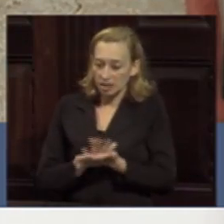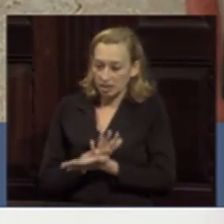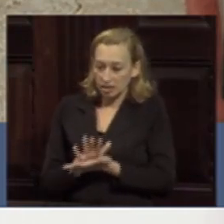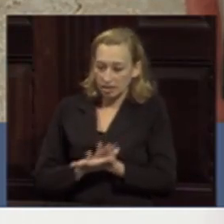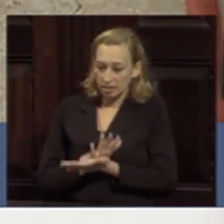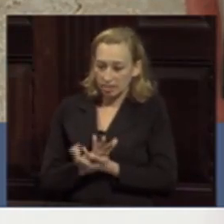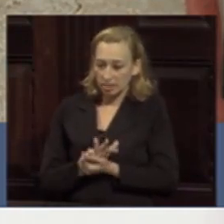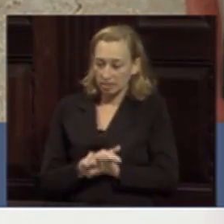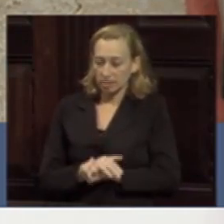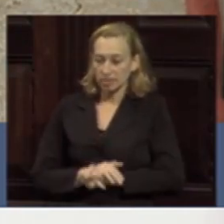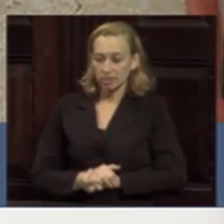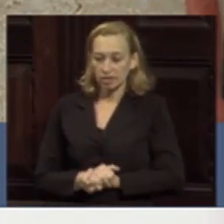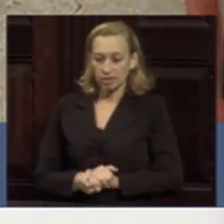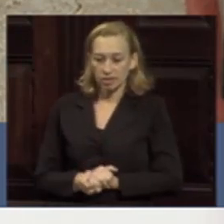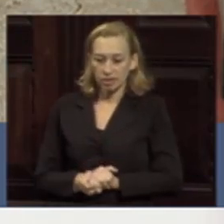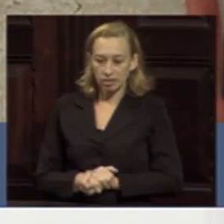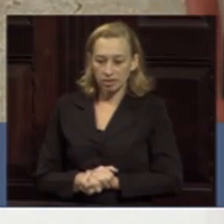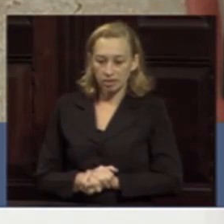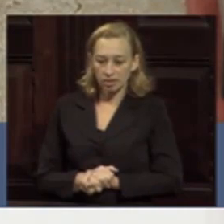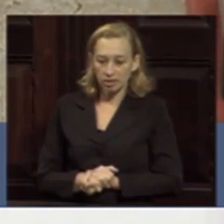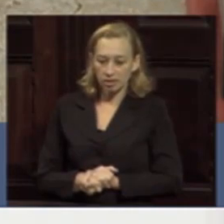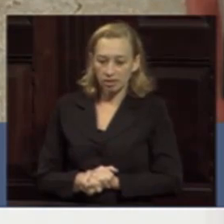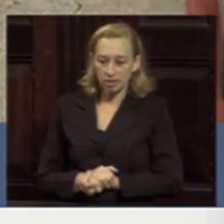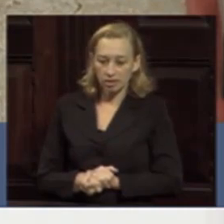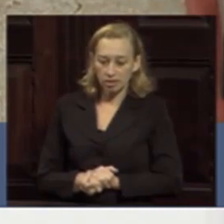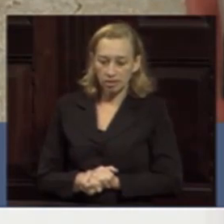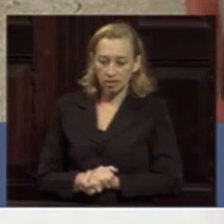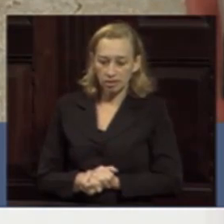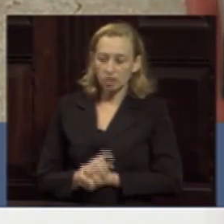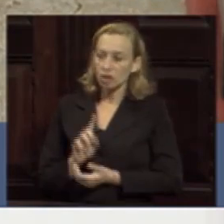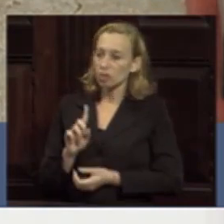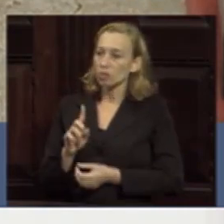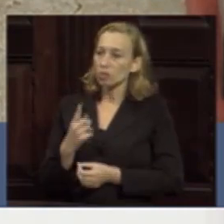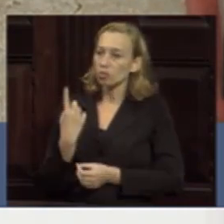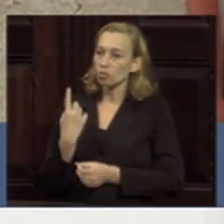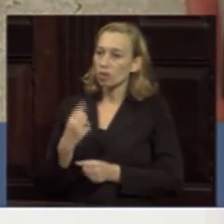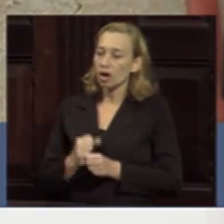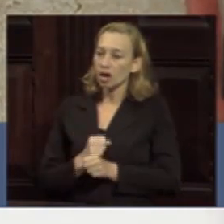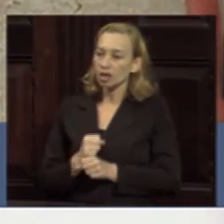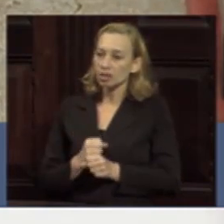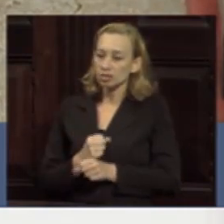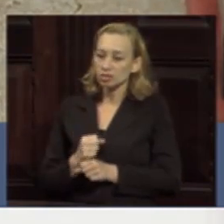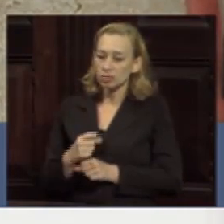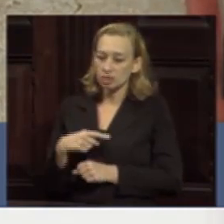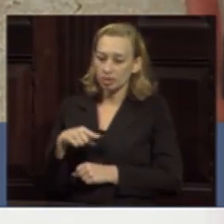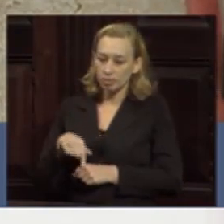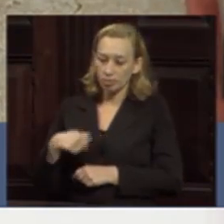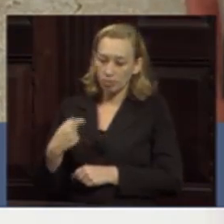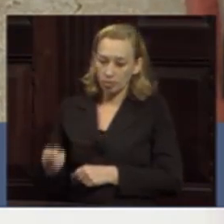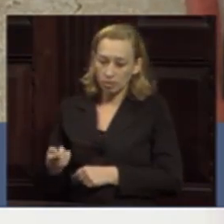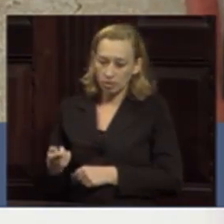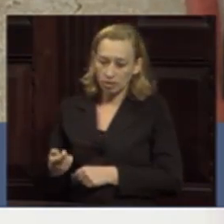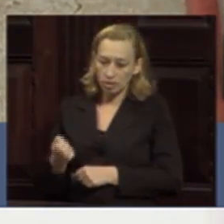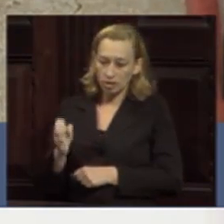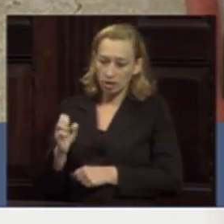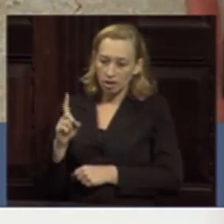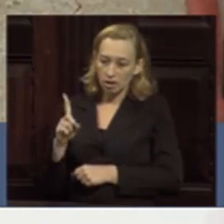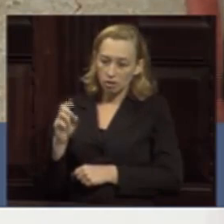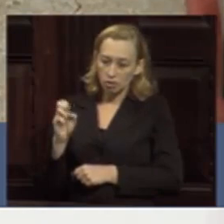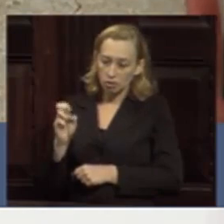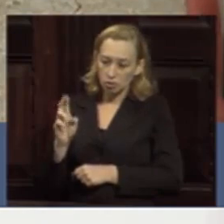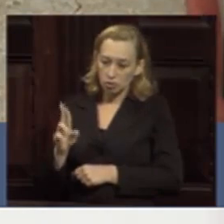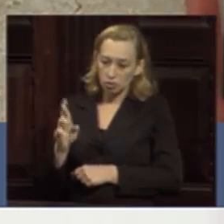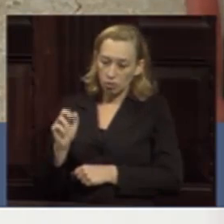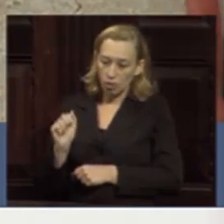SEAB. Ele veio aqui um ano depois, Eduardo Cunha, já deputado,